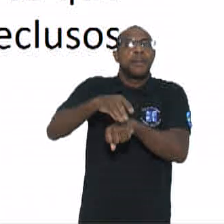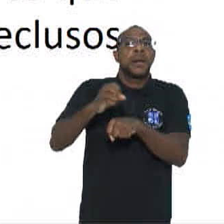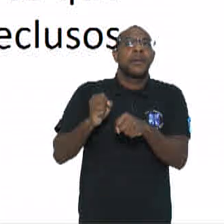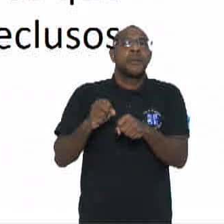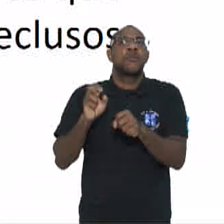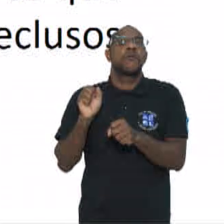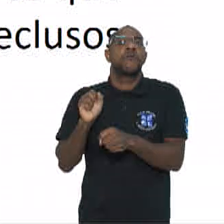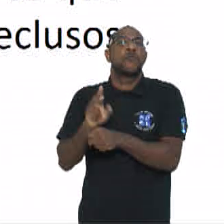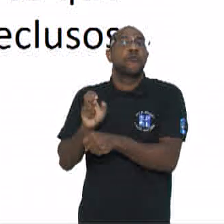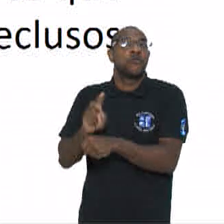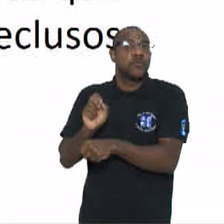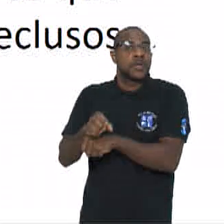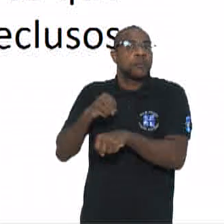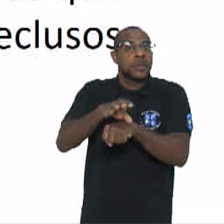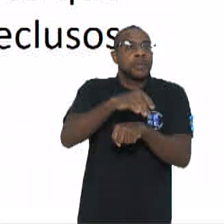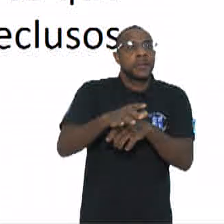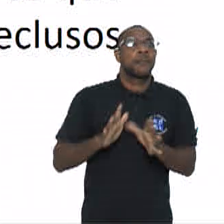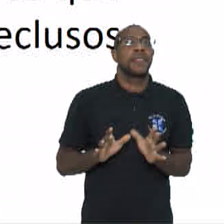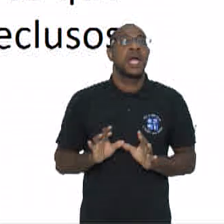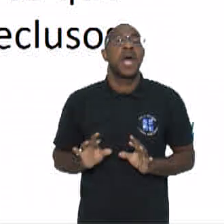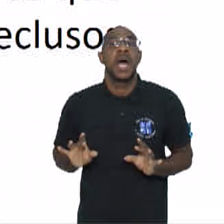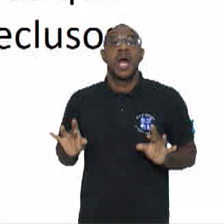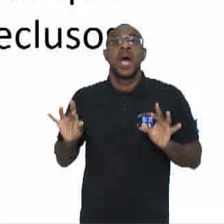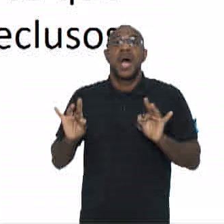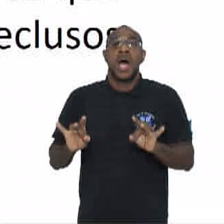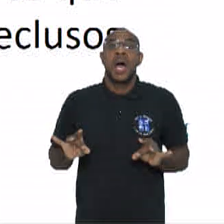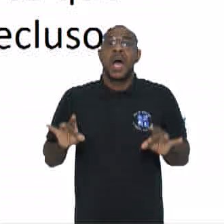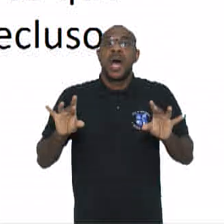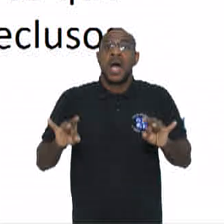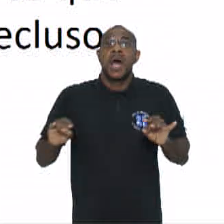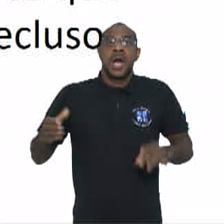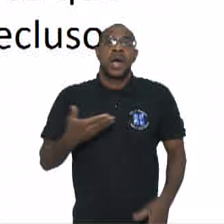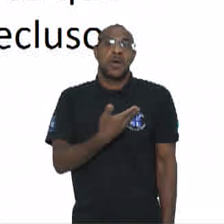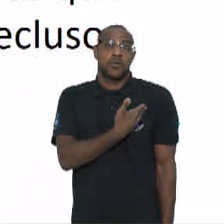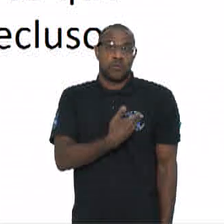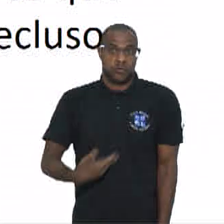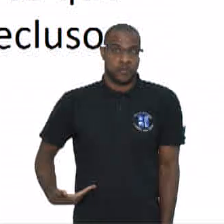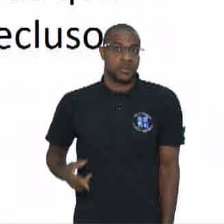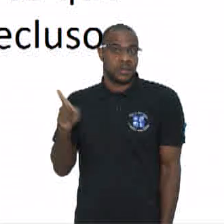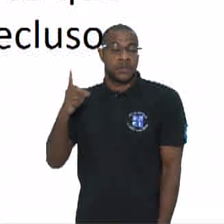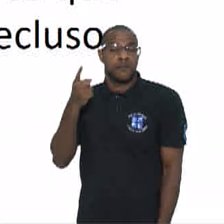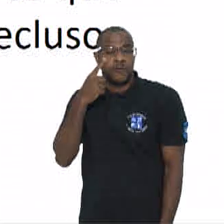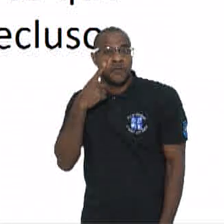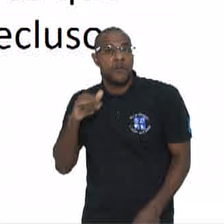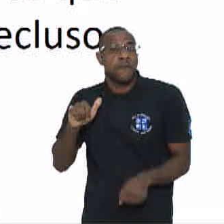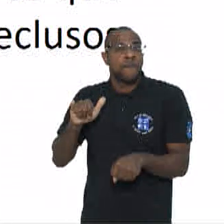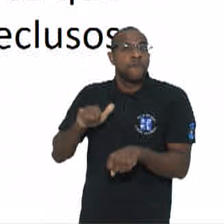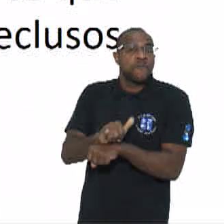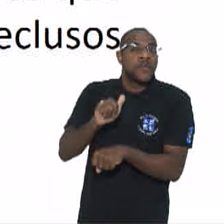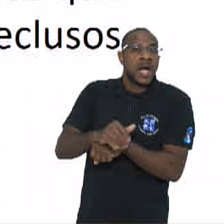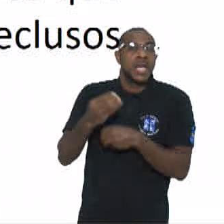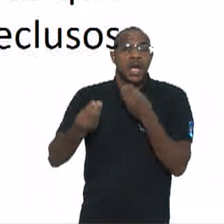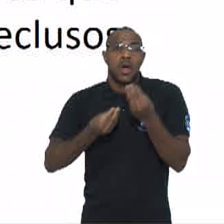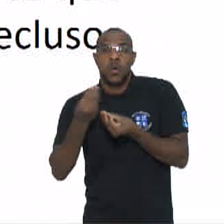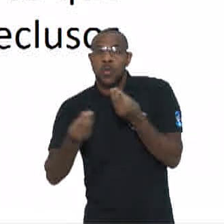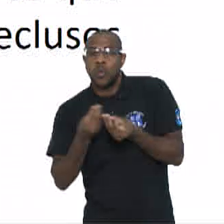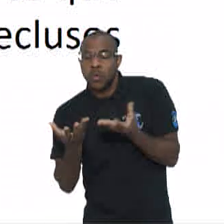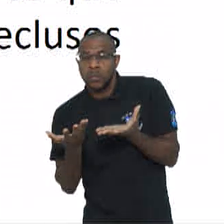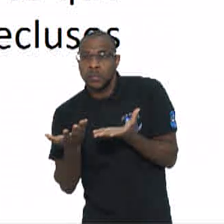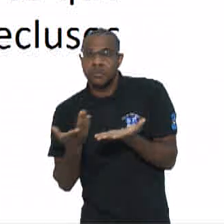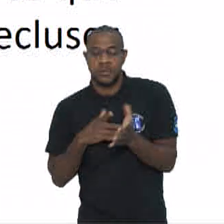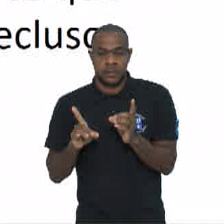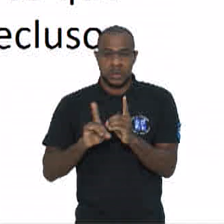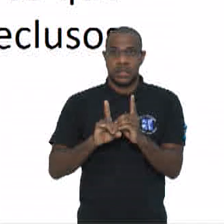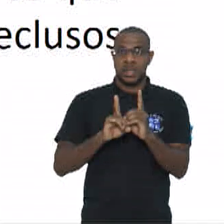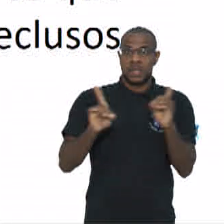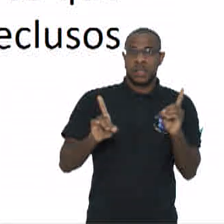As autoridades australianas estão investigando falhas na imposição de restrições de distanciamento social